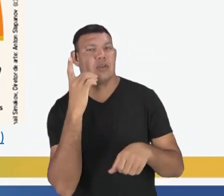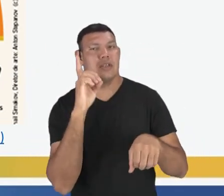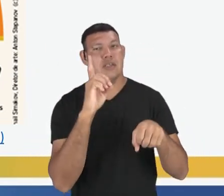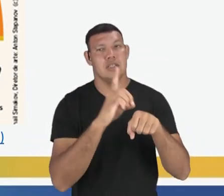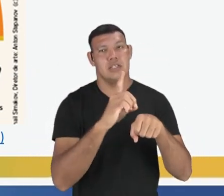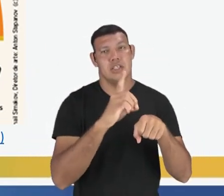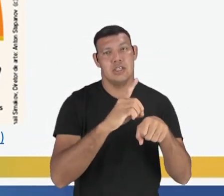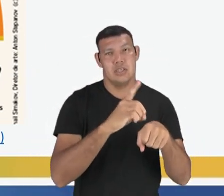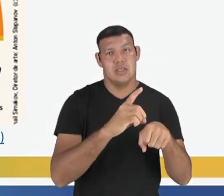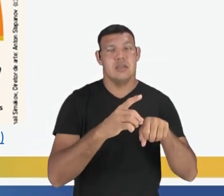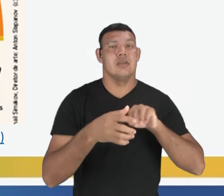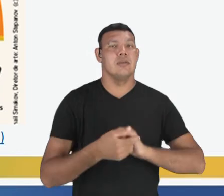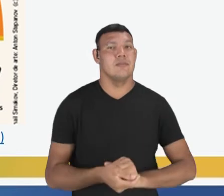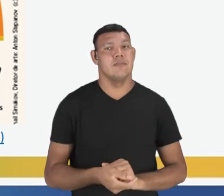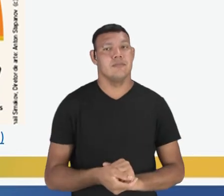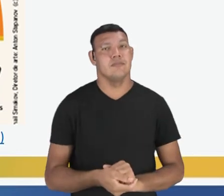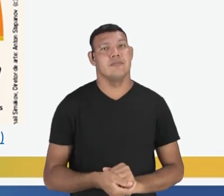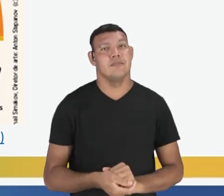maiores